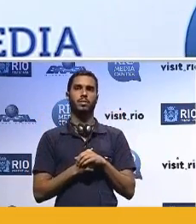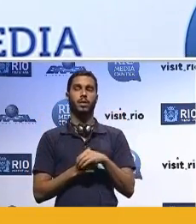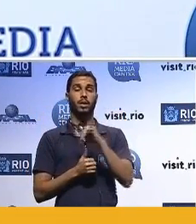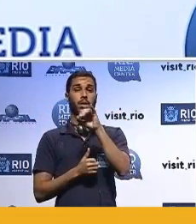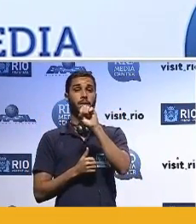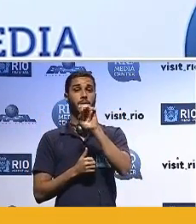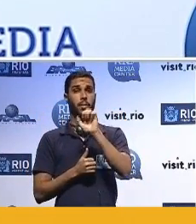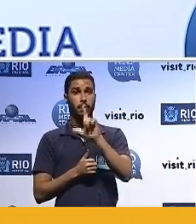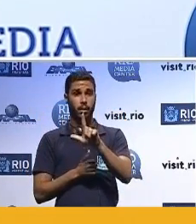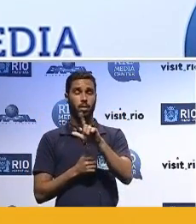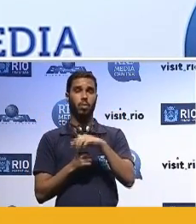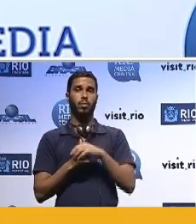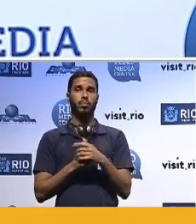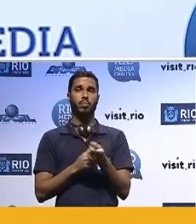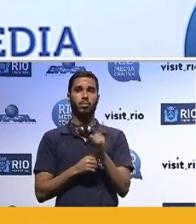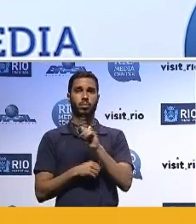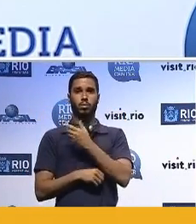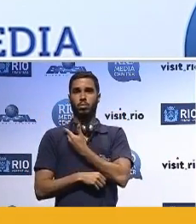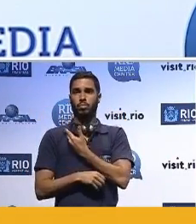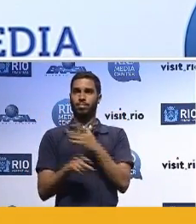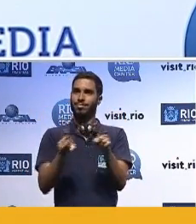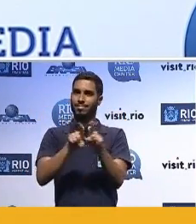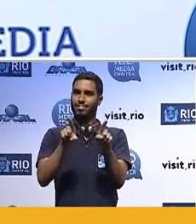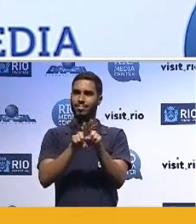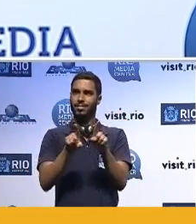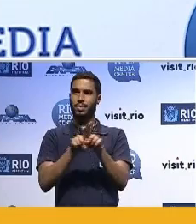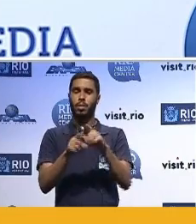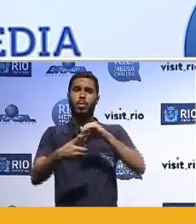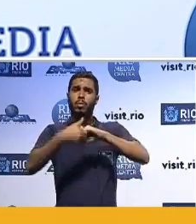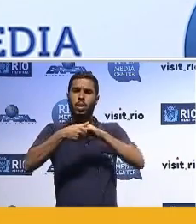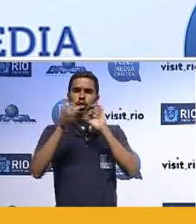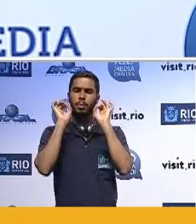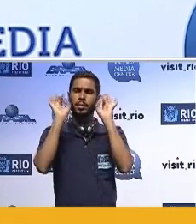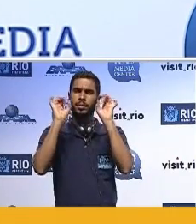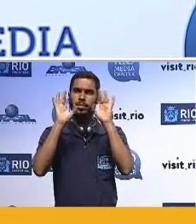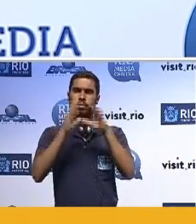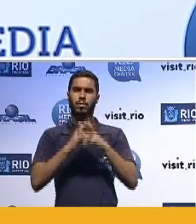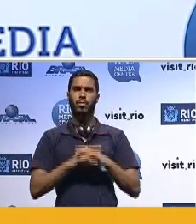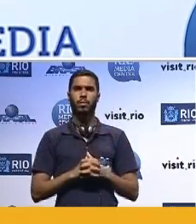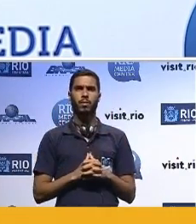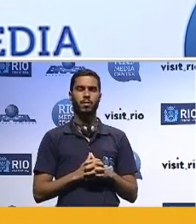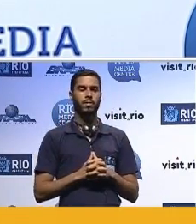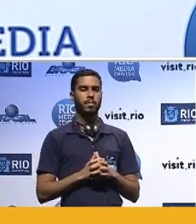Isabel Barnaschi, e fazer uma saudação especial à